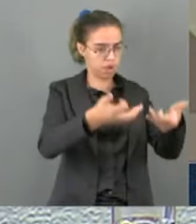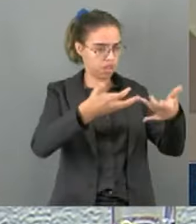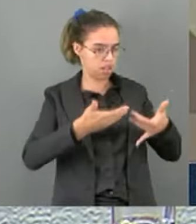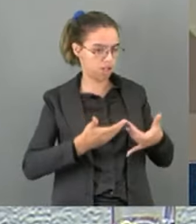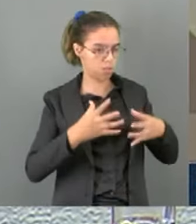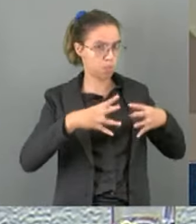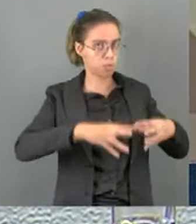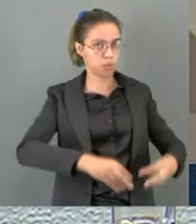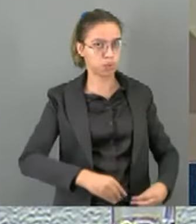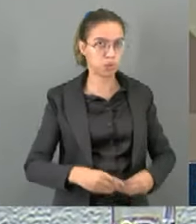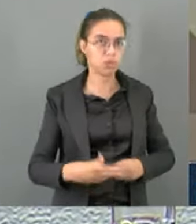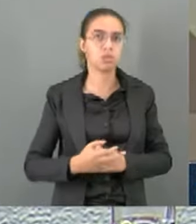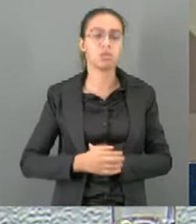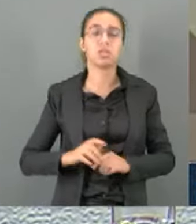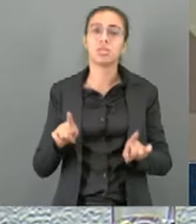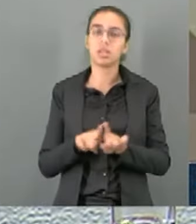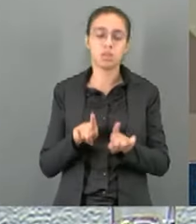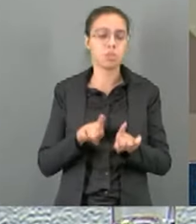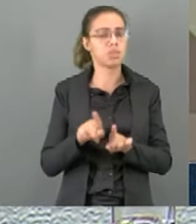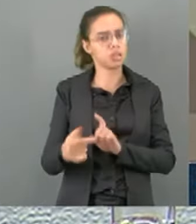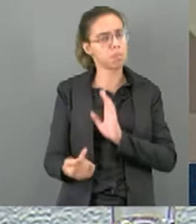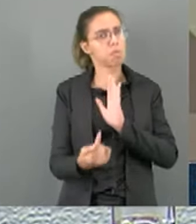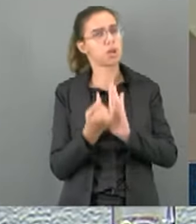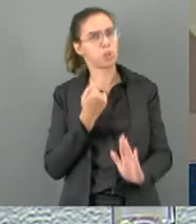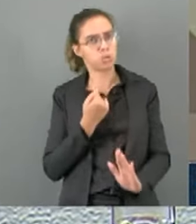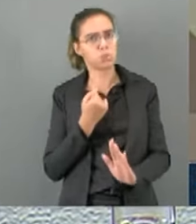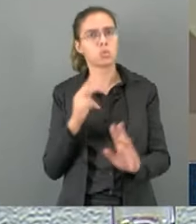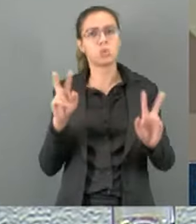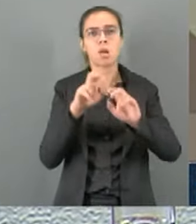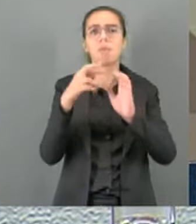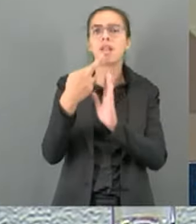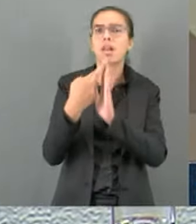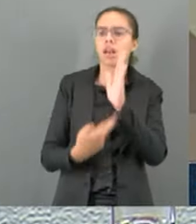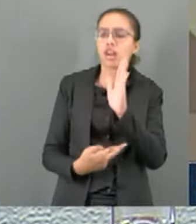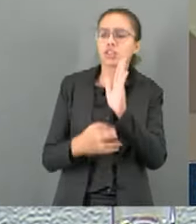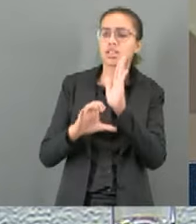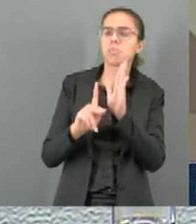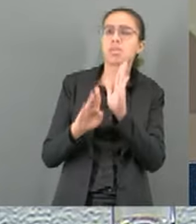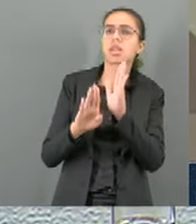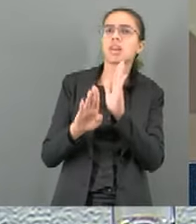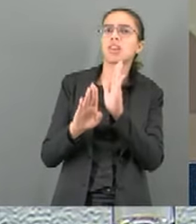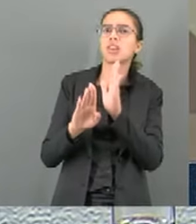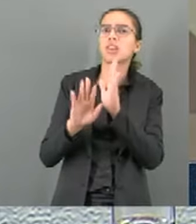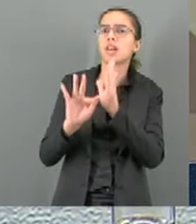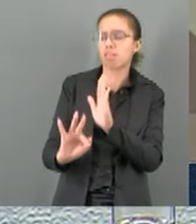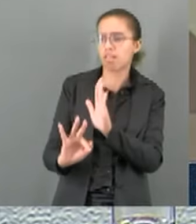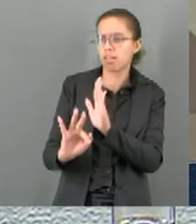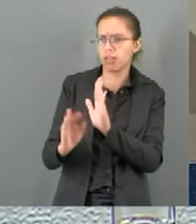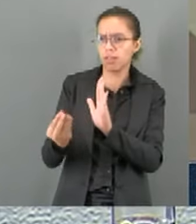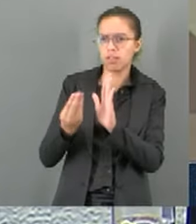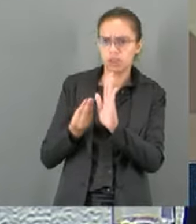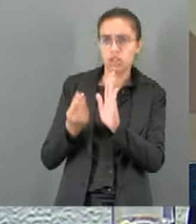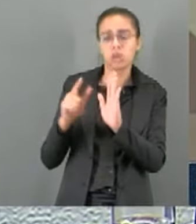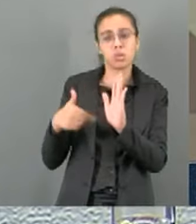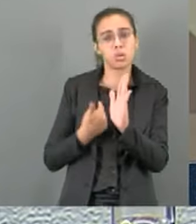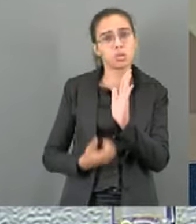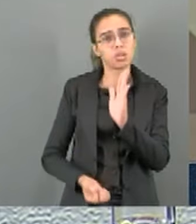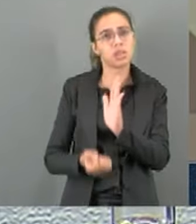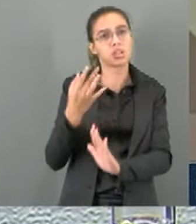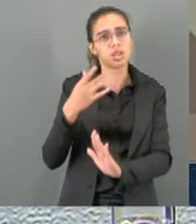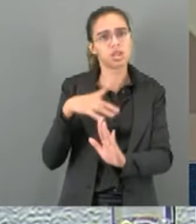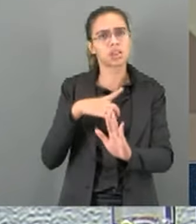A quinta pergunta que Vossa Excelência fez menciona a questão desses relatórios recebidos da CBF. Nós criamos, a CBF ela difunde